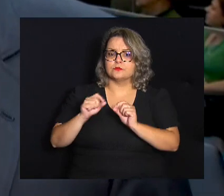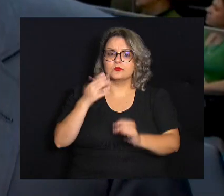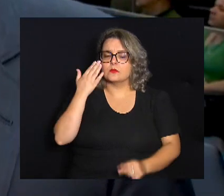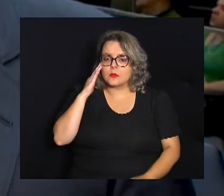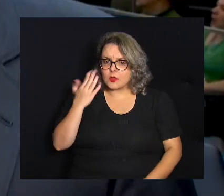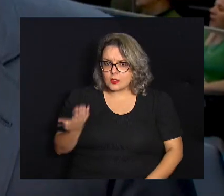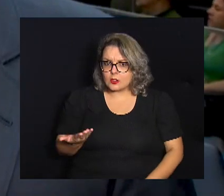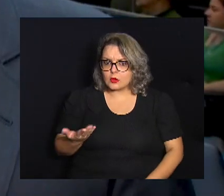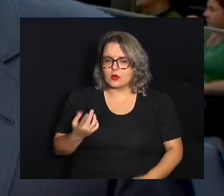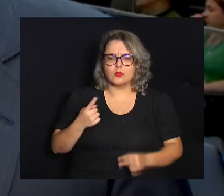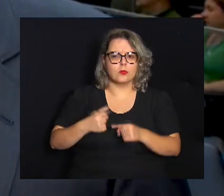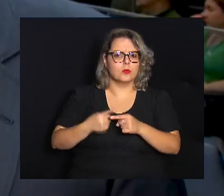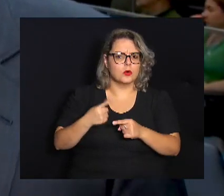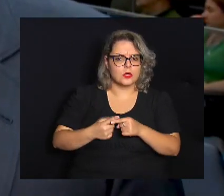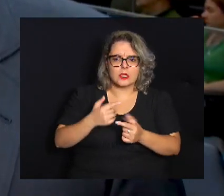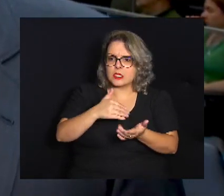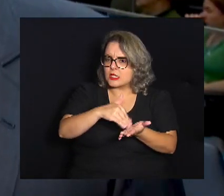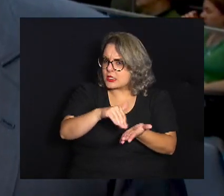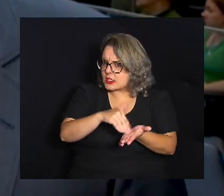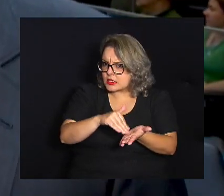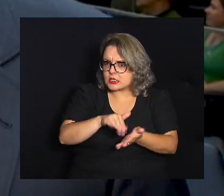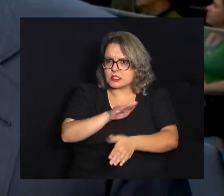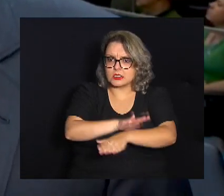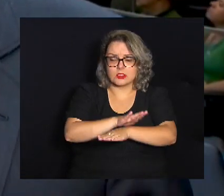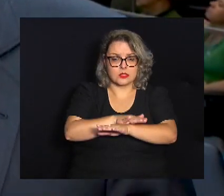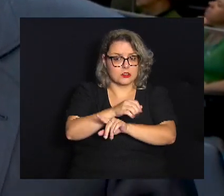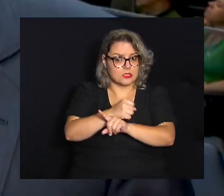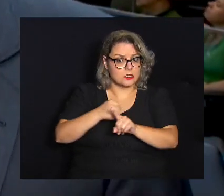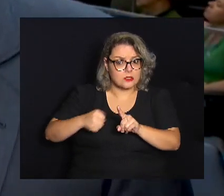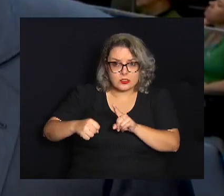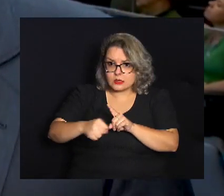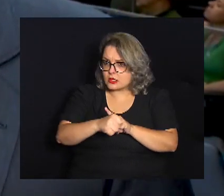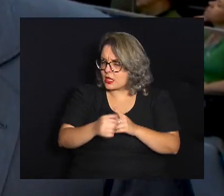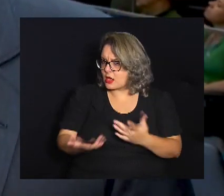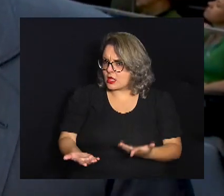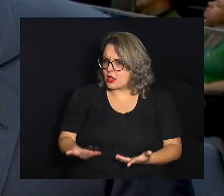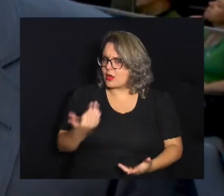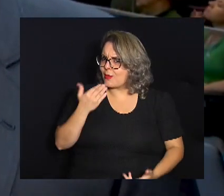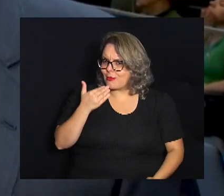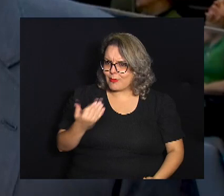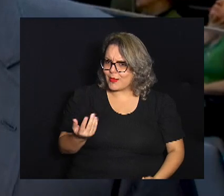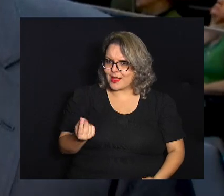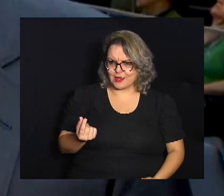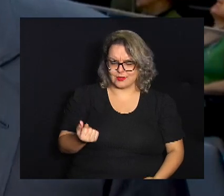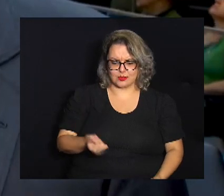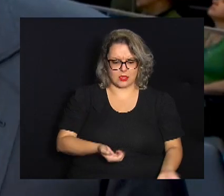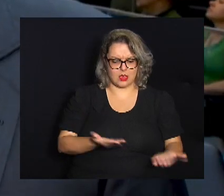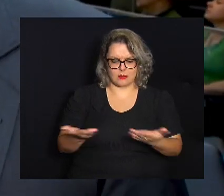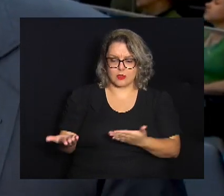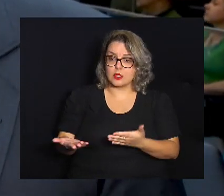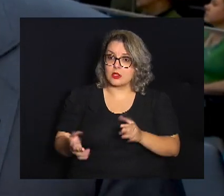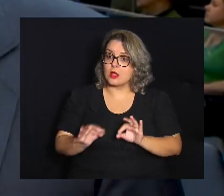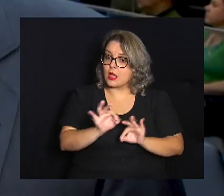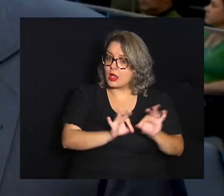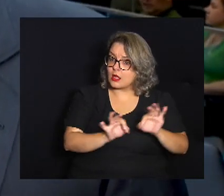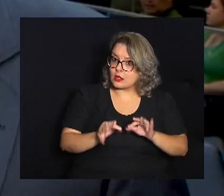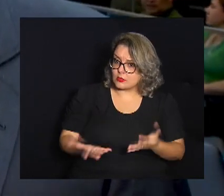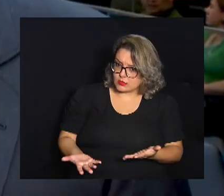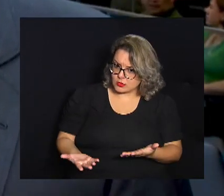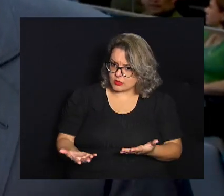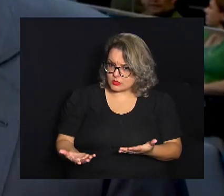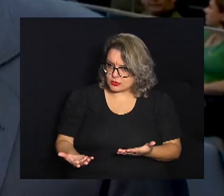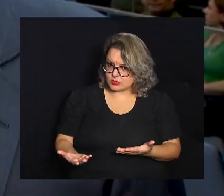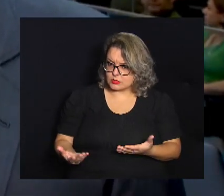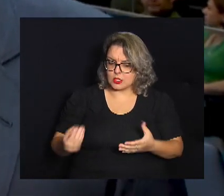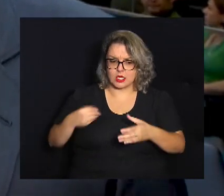é o porquê que a secretária de Assistência Social pede um valor, apresenta um projeto dentro de